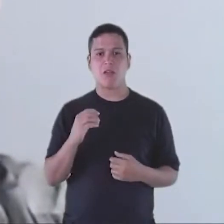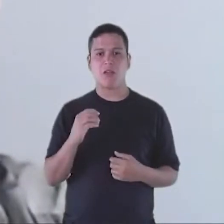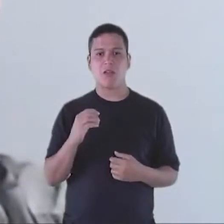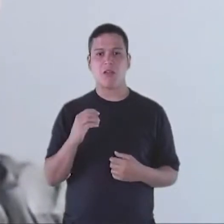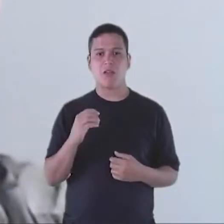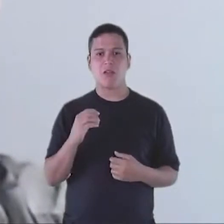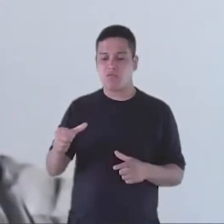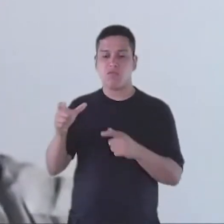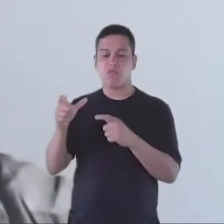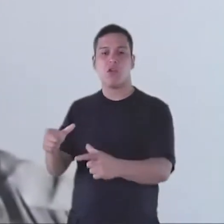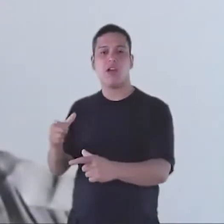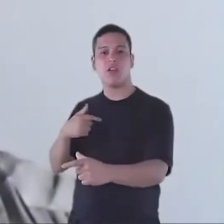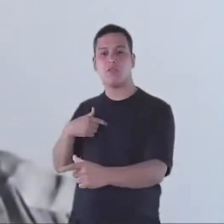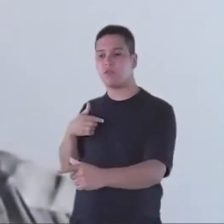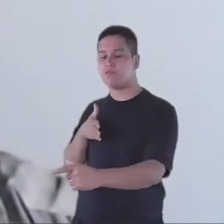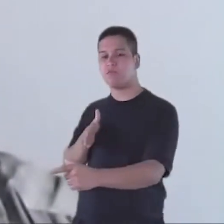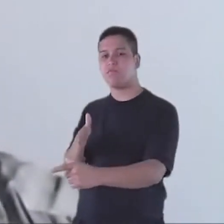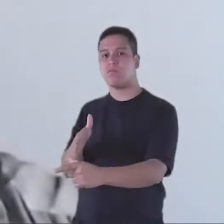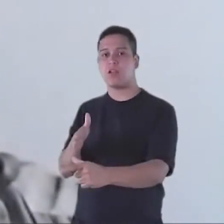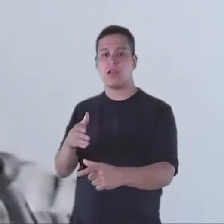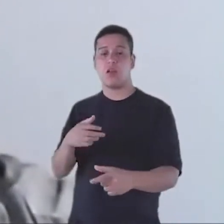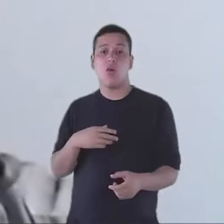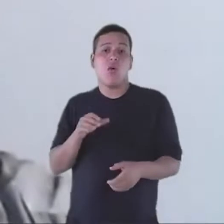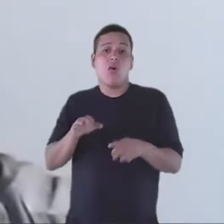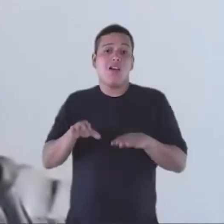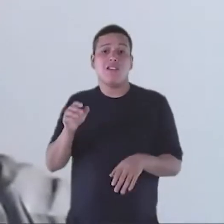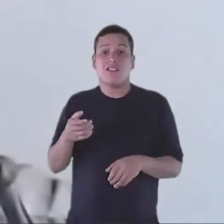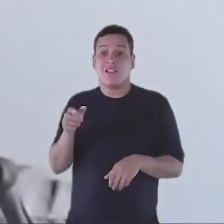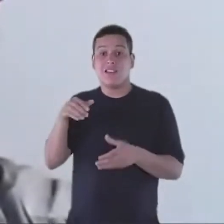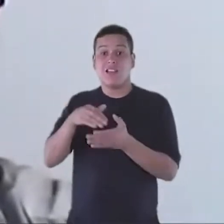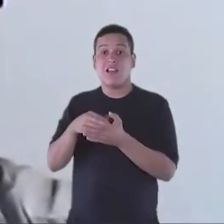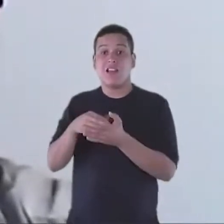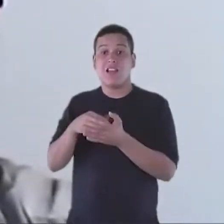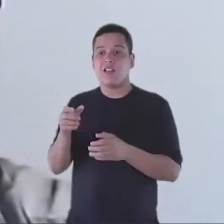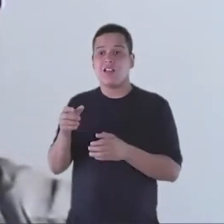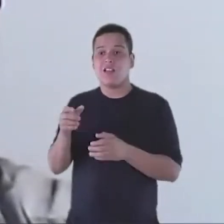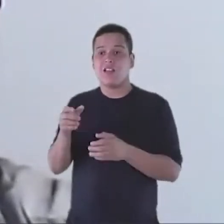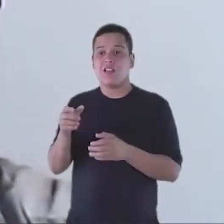voltar. Ou simplesmente se acostar.